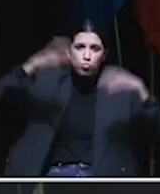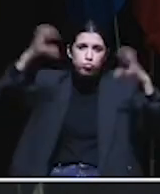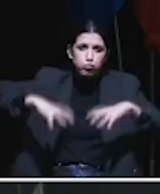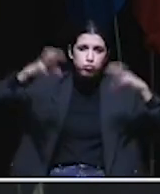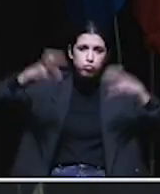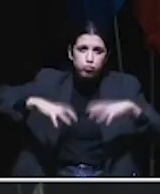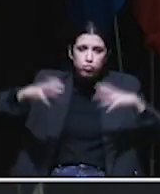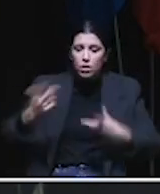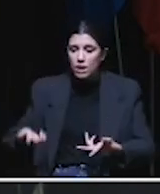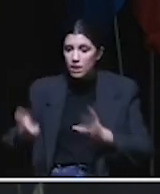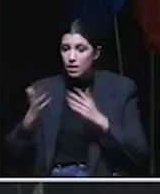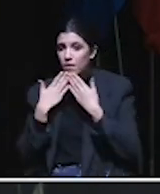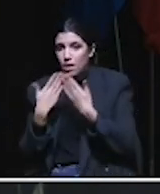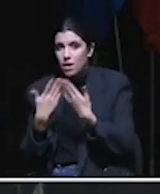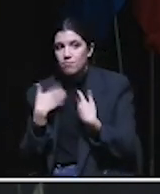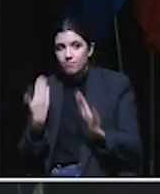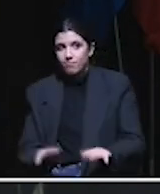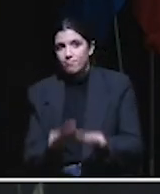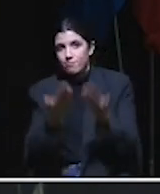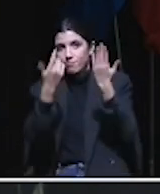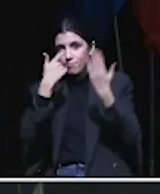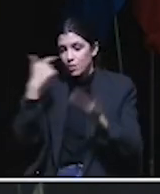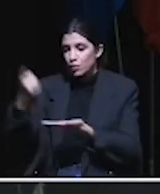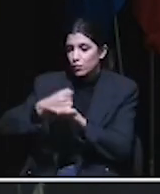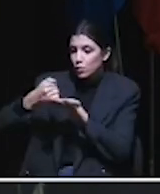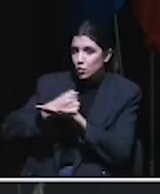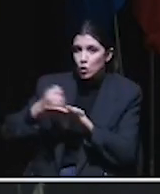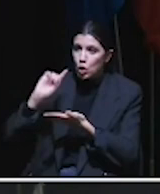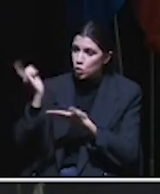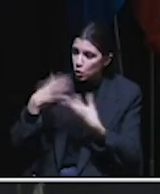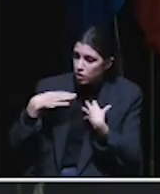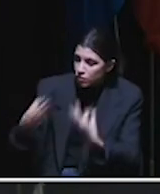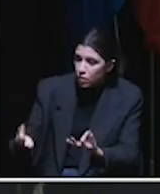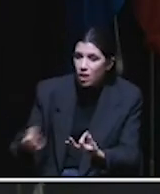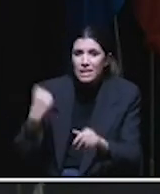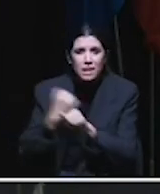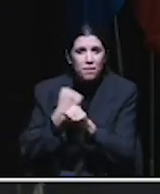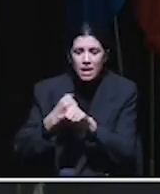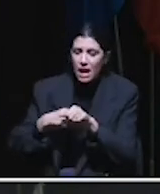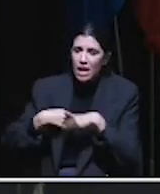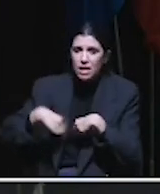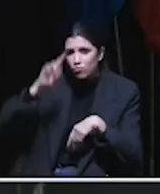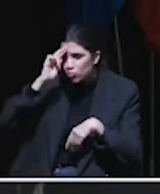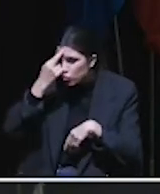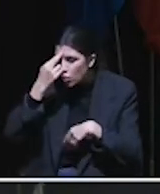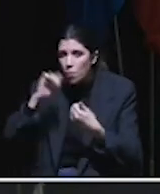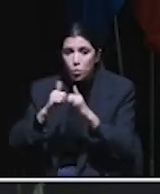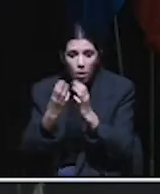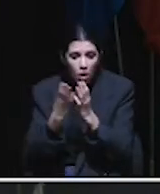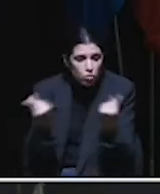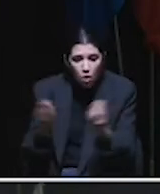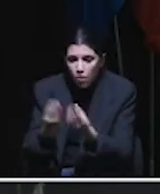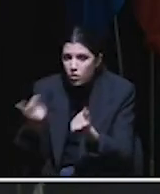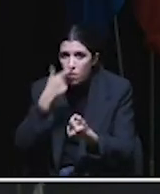O LIVRE agradece e homenageia todos os trabalhadores e voluntários que trabalharam incansavelmente para resolver os problemas, socorrer